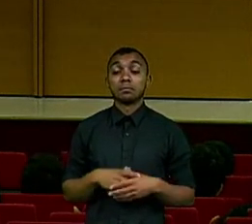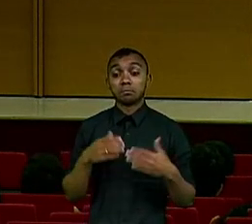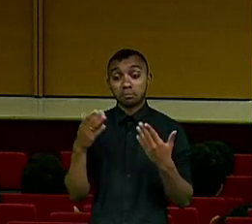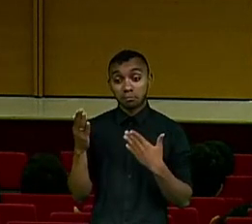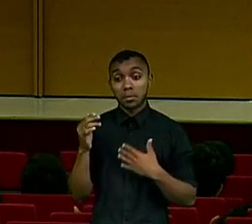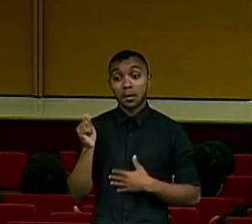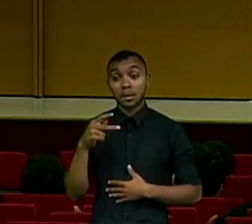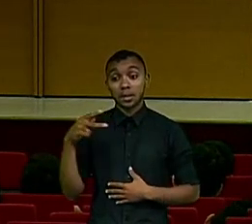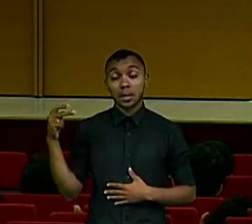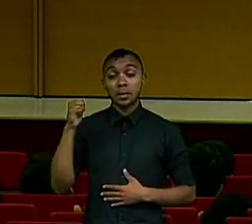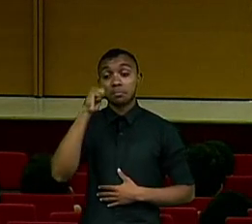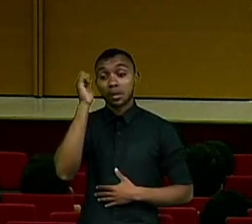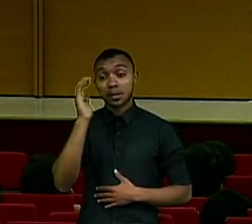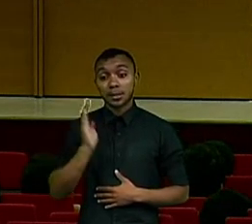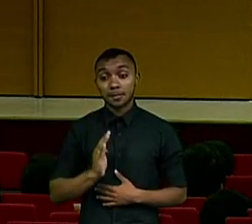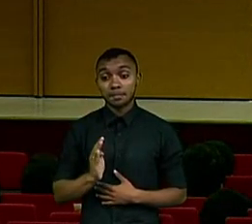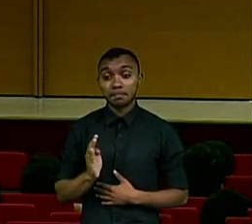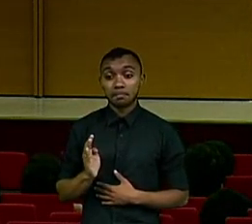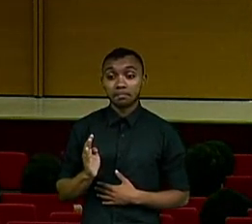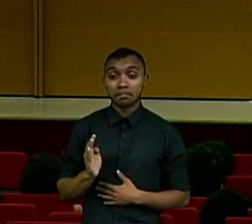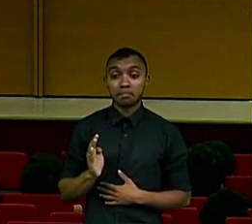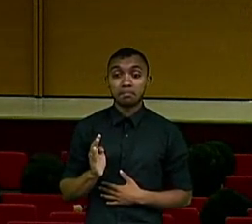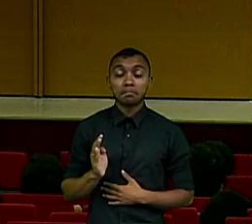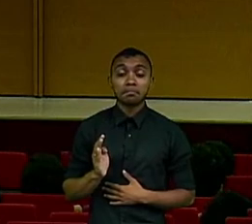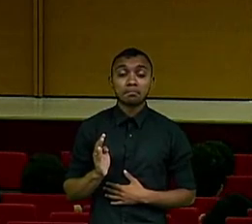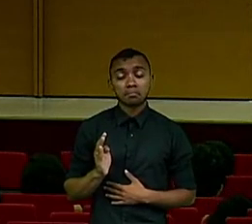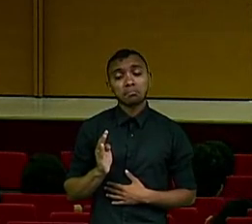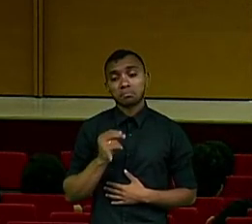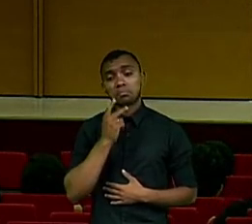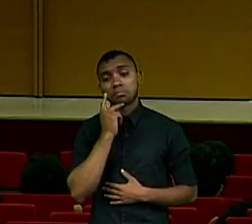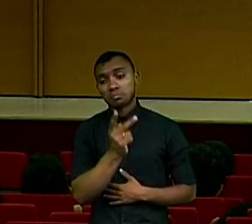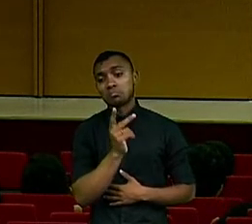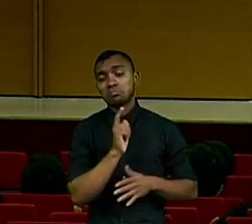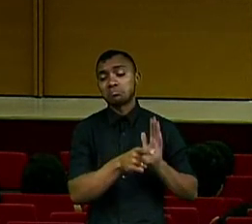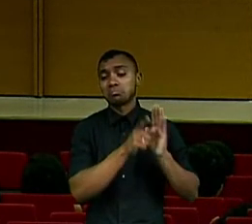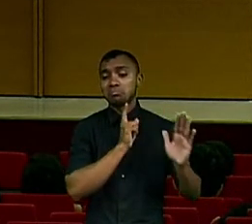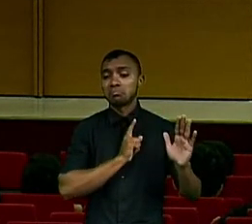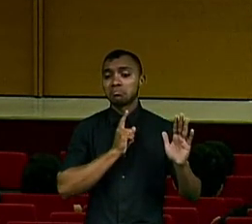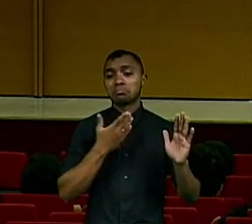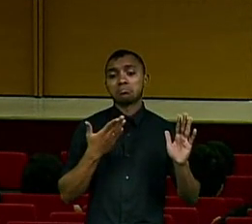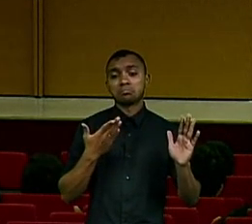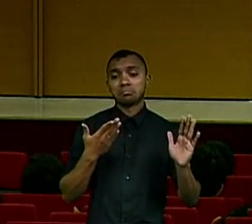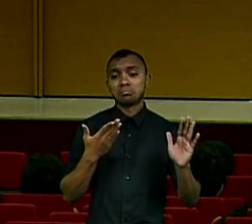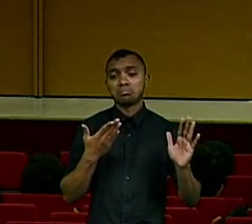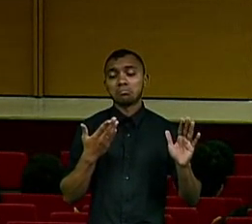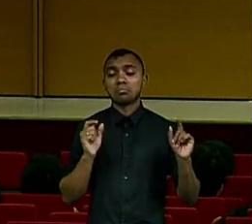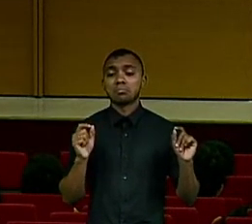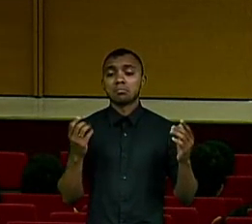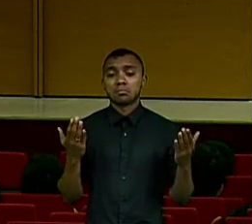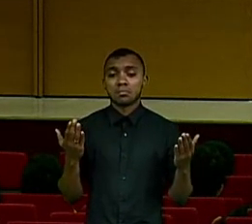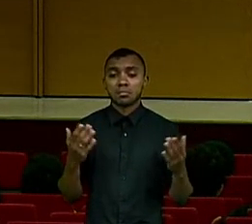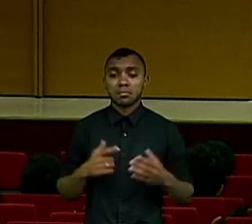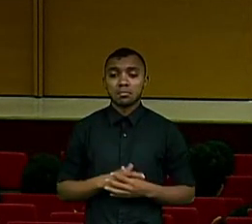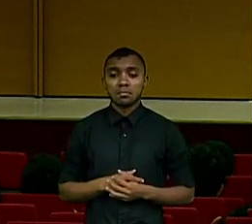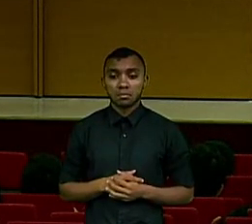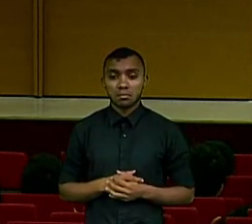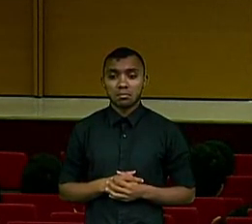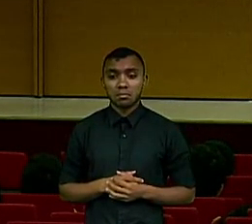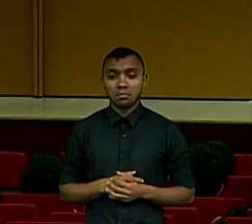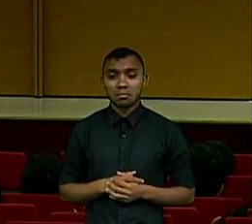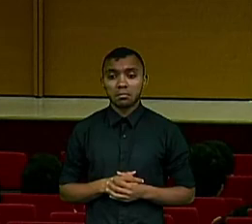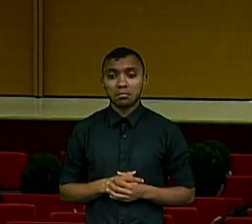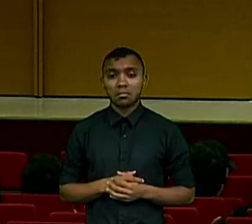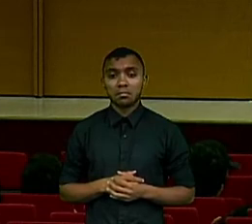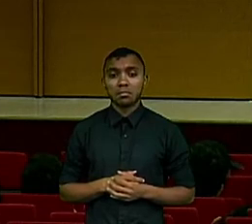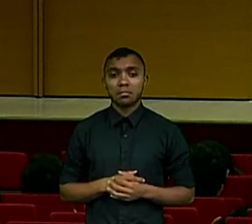Presidente ele também é acabou sendo uma espécie de bandeira